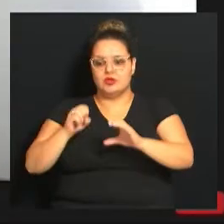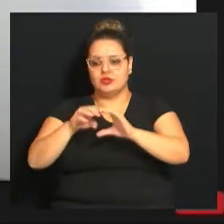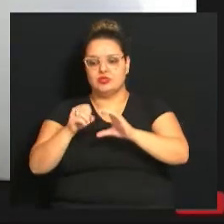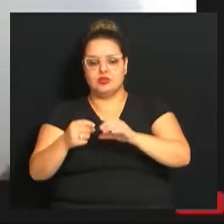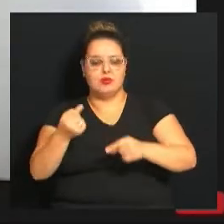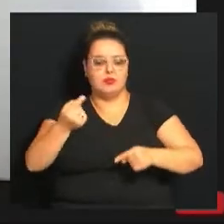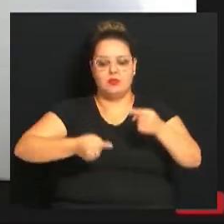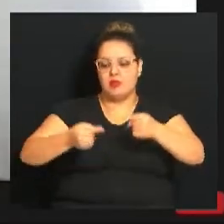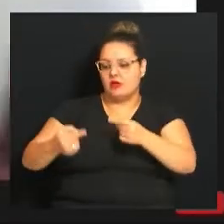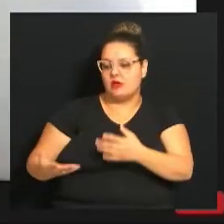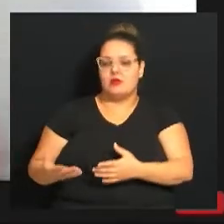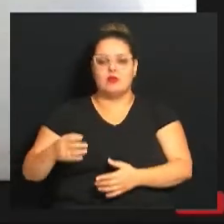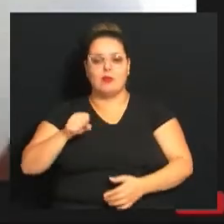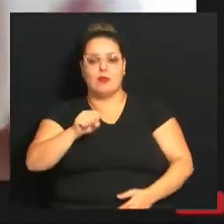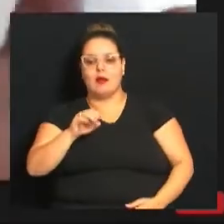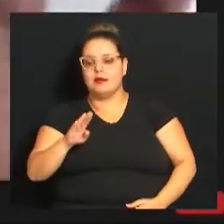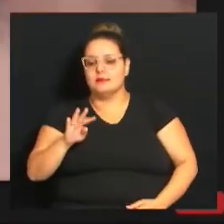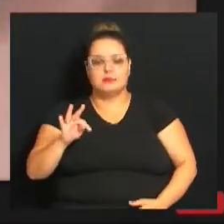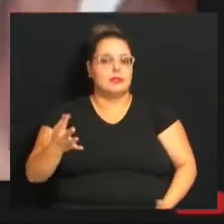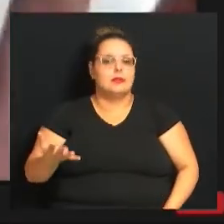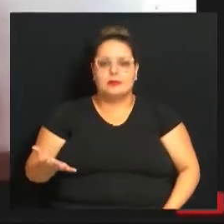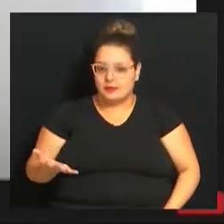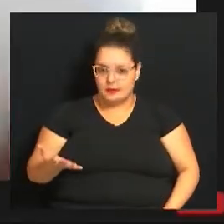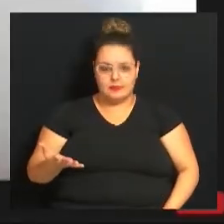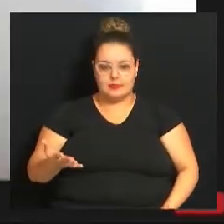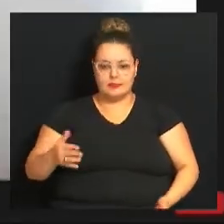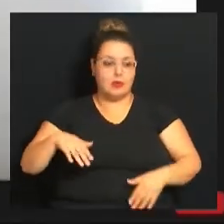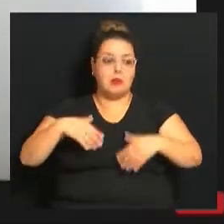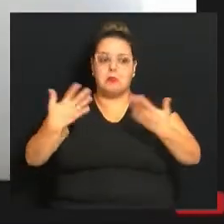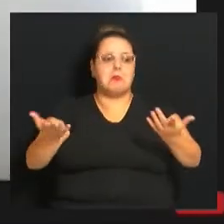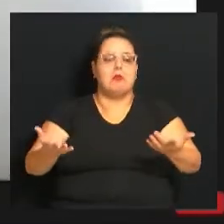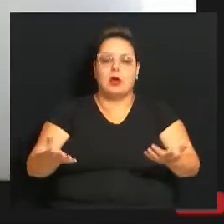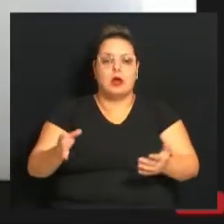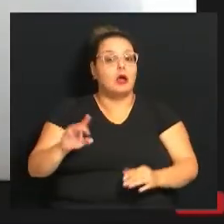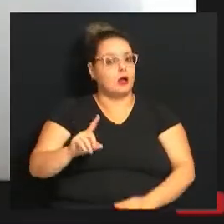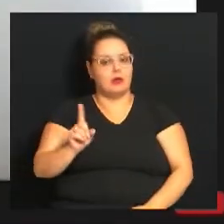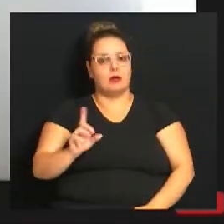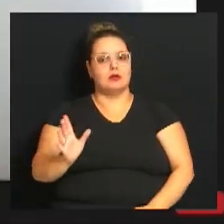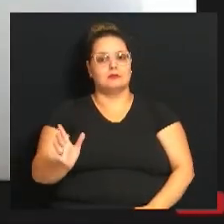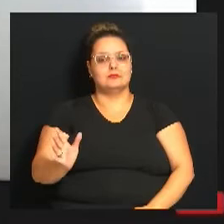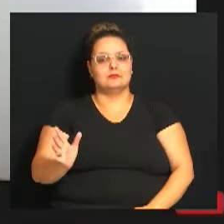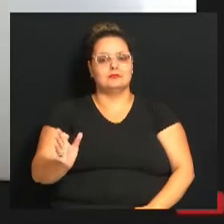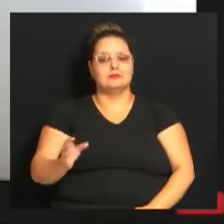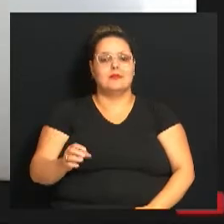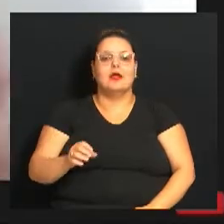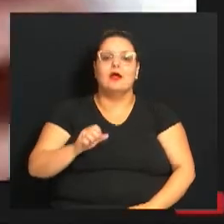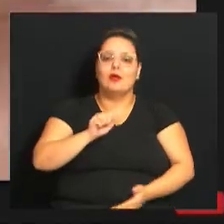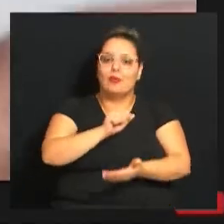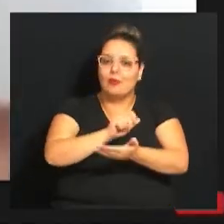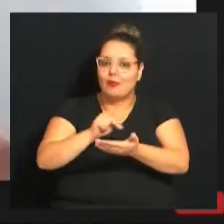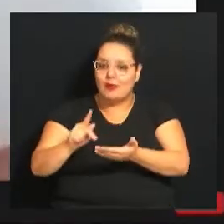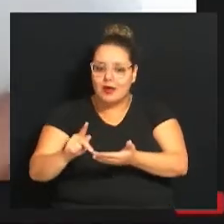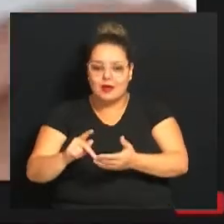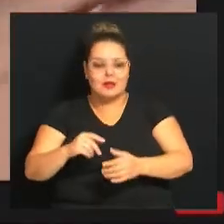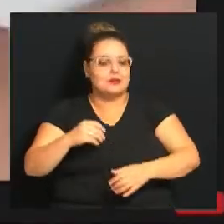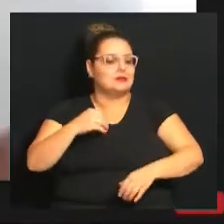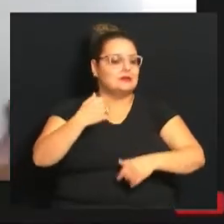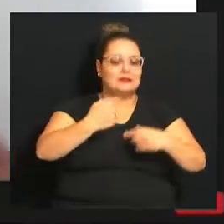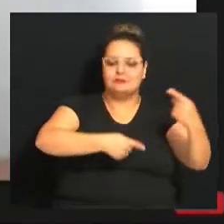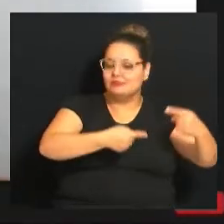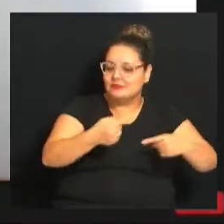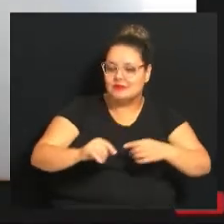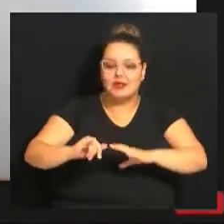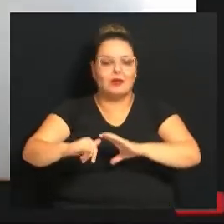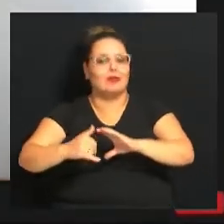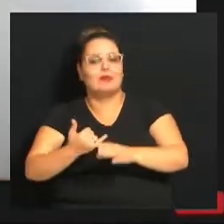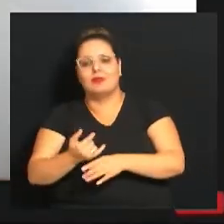vai levar o Record, ou seja lá que rede. Agora não, agora é o aplicativo brigando com o YouTube, que briga com a Rede X, com a